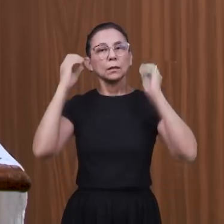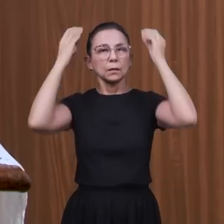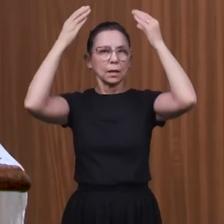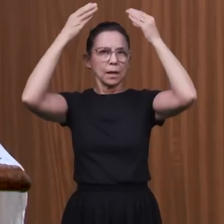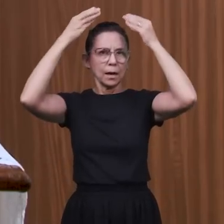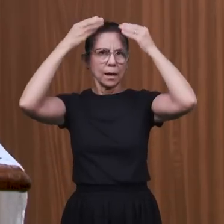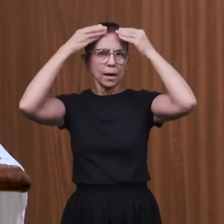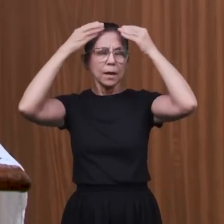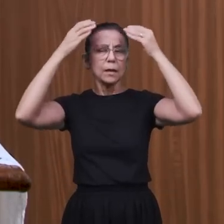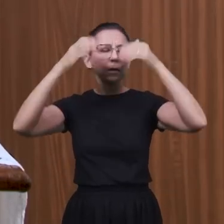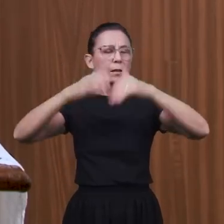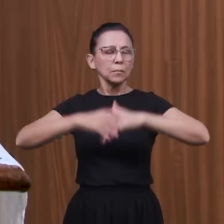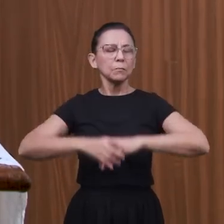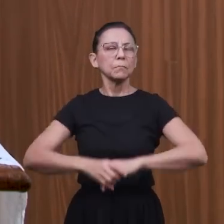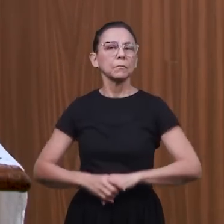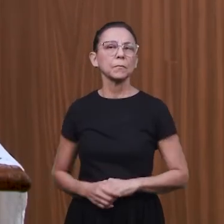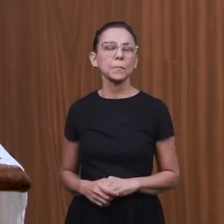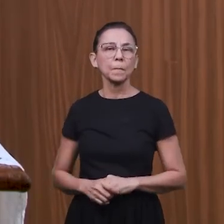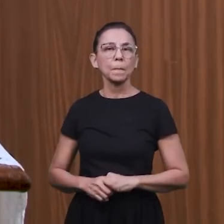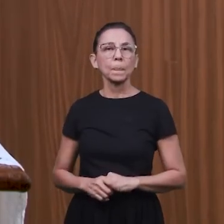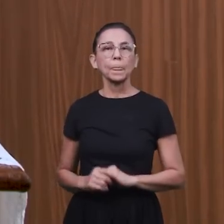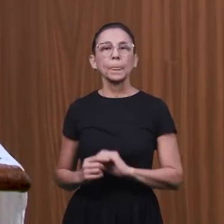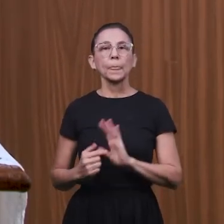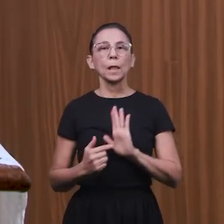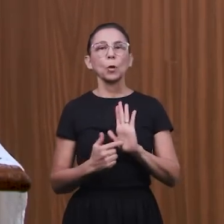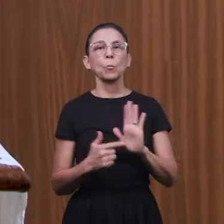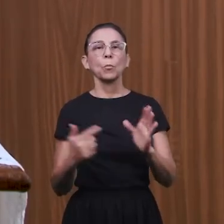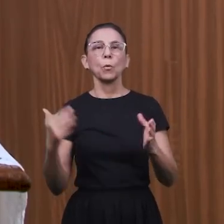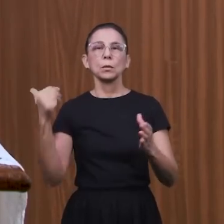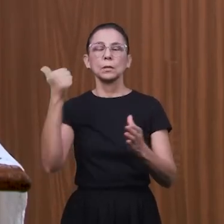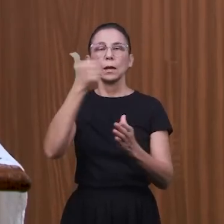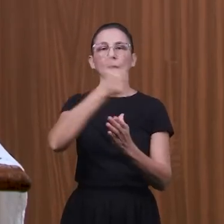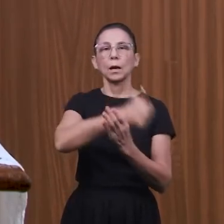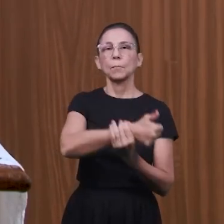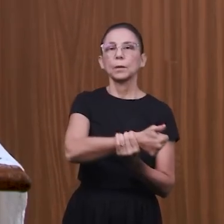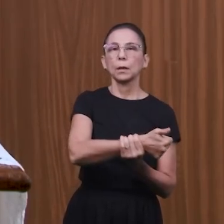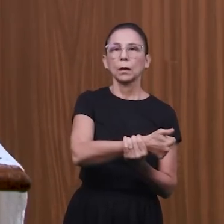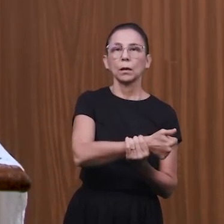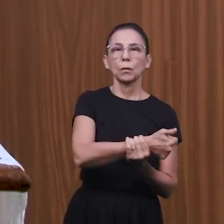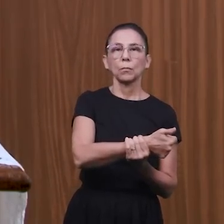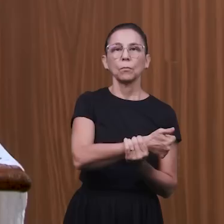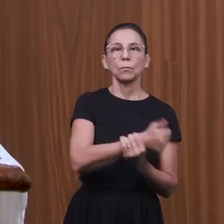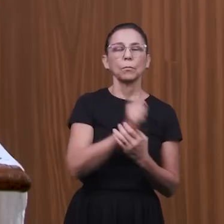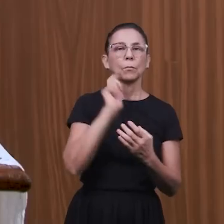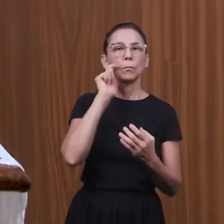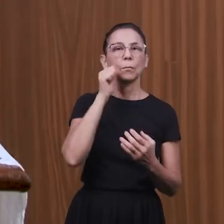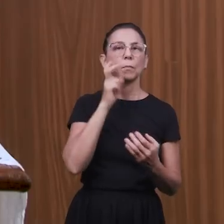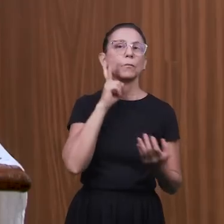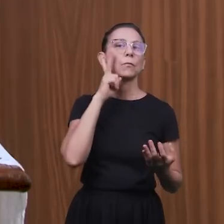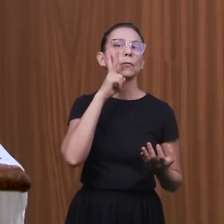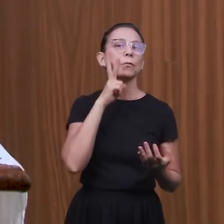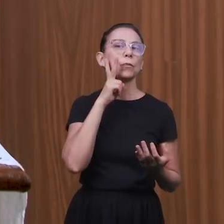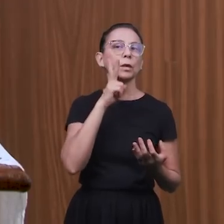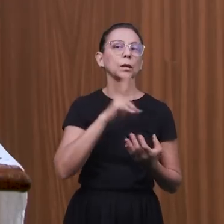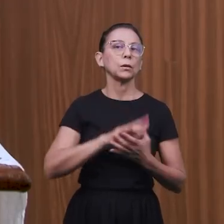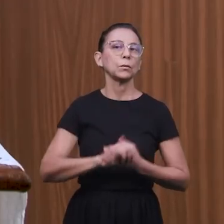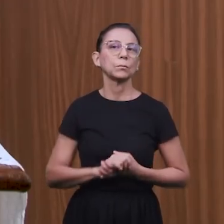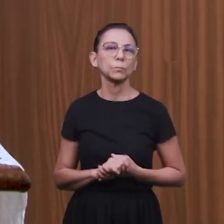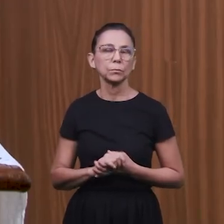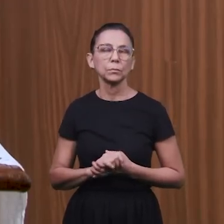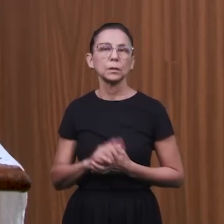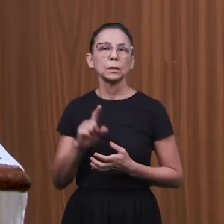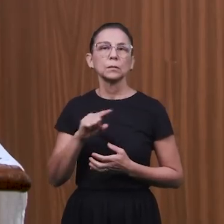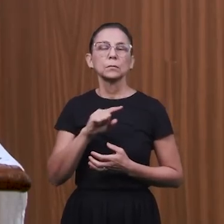paz. Ele apresenta a Abraão pão e vinho, o recebe com pão e vinho. Quem é este,